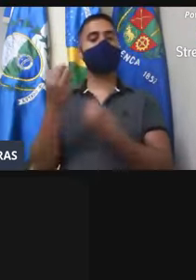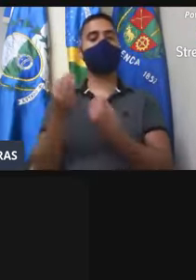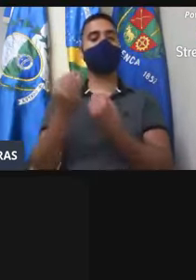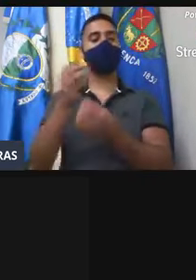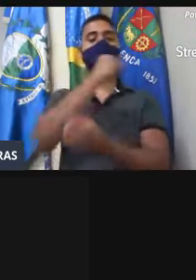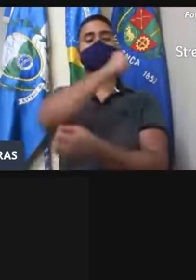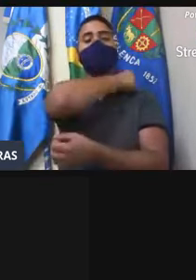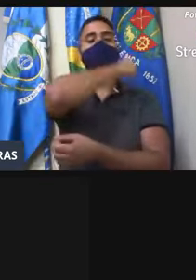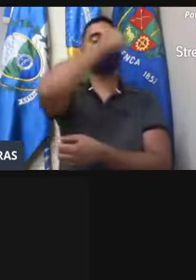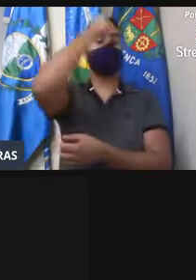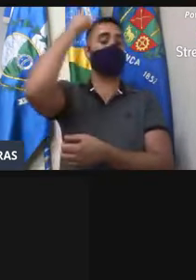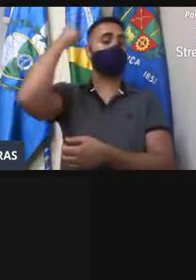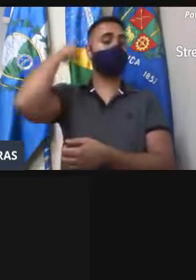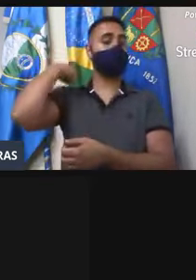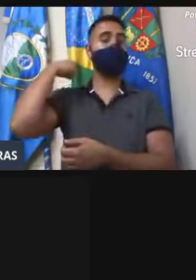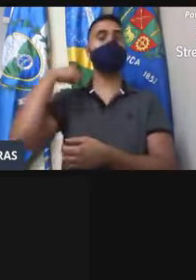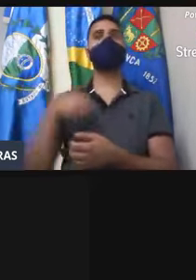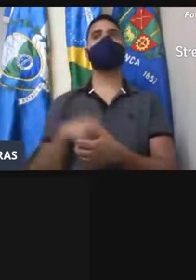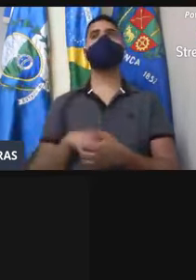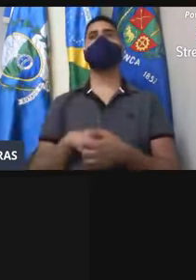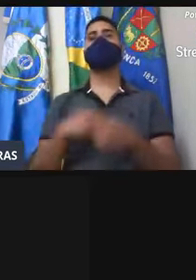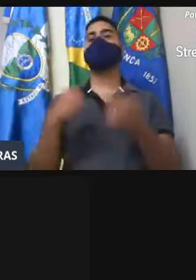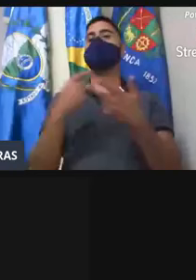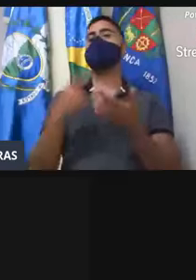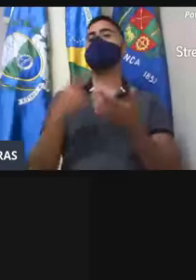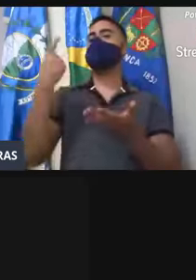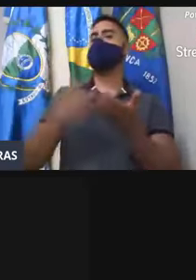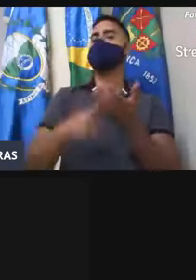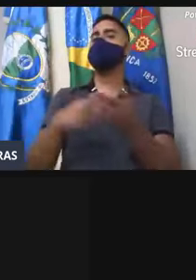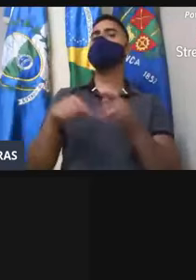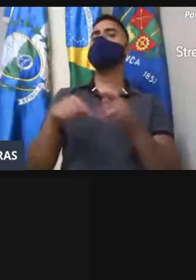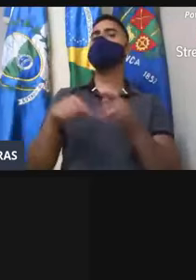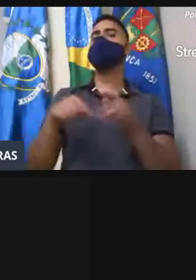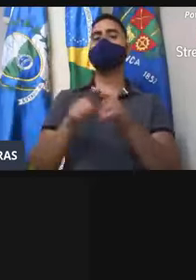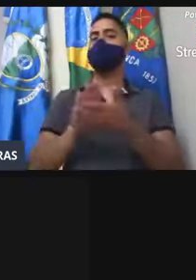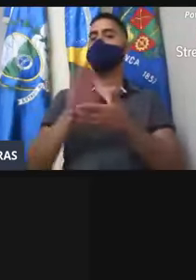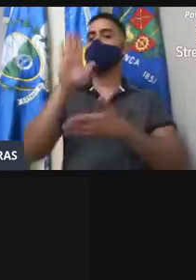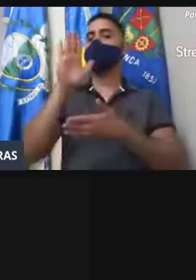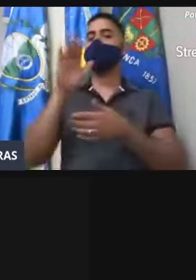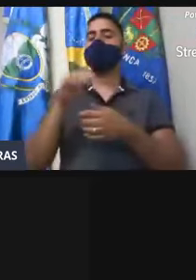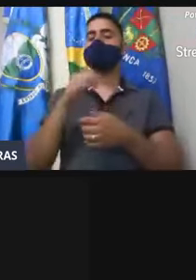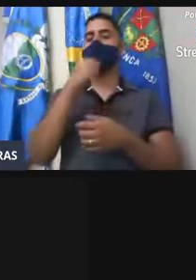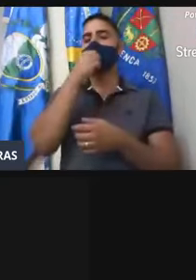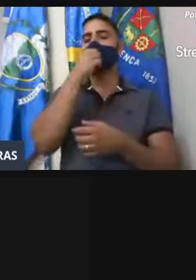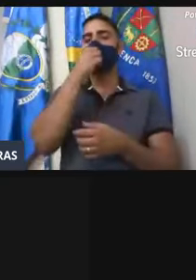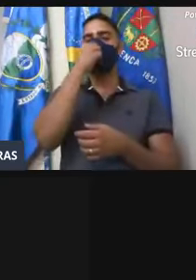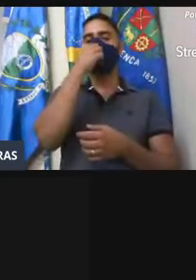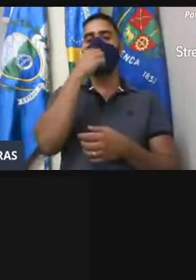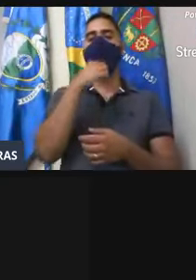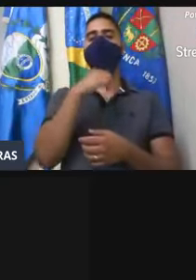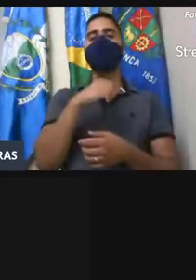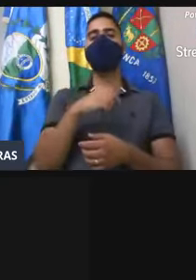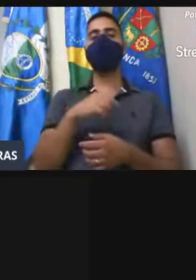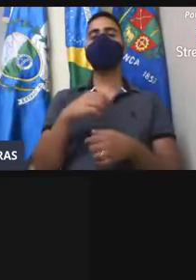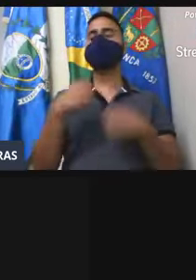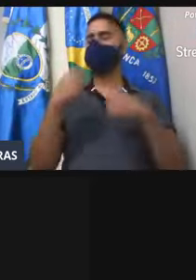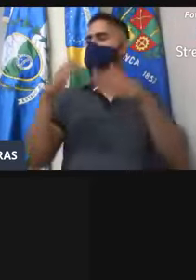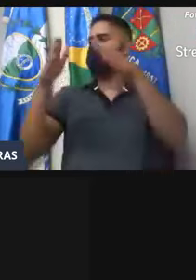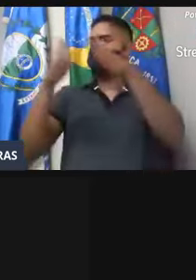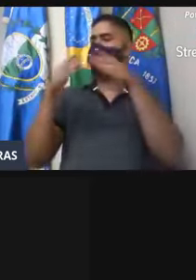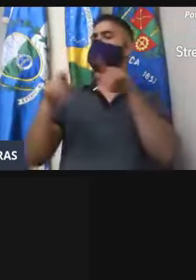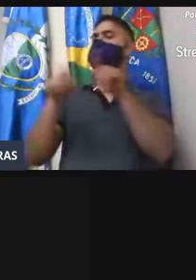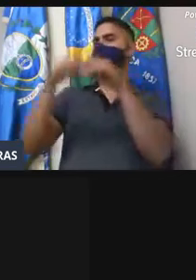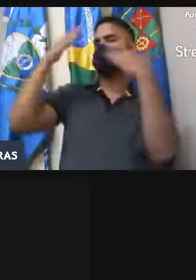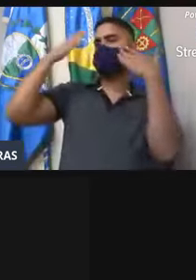Isabel. E isso aí é uma promessa de campanha e a gente só tem que cobrar e